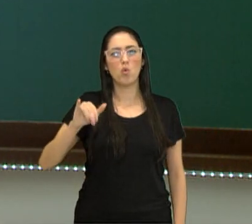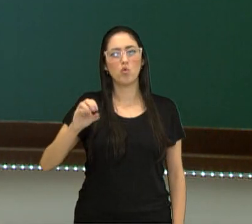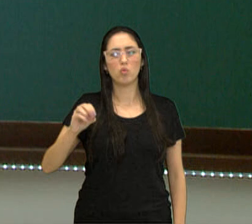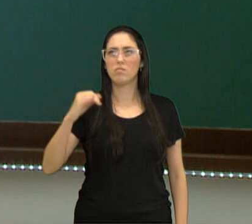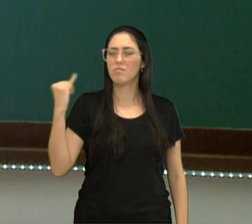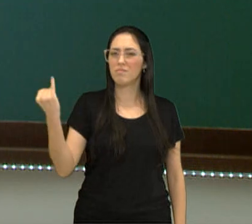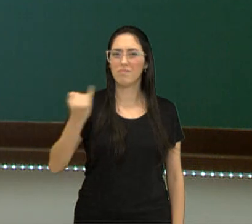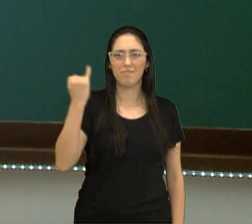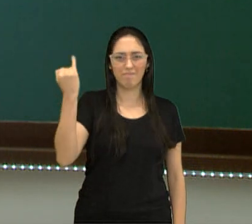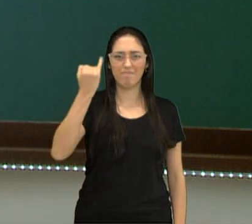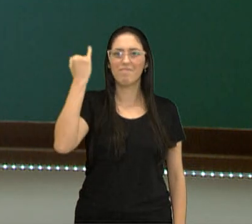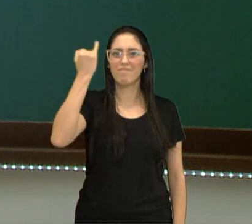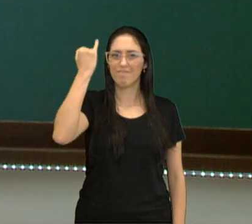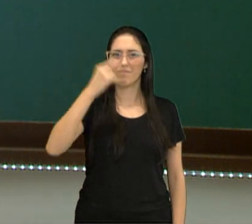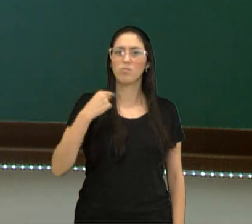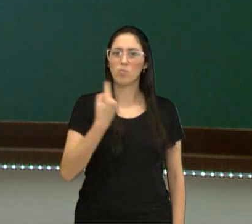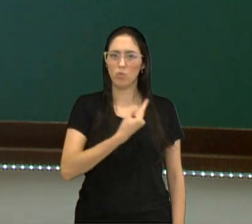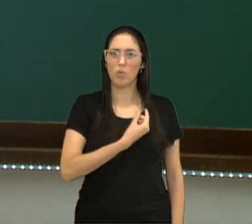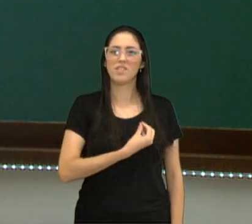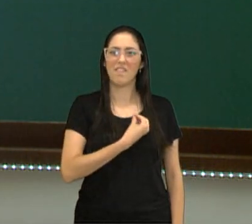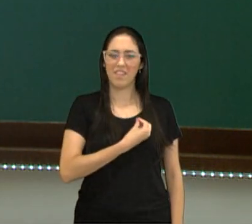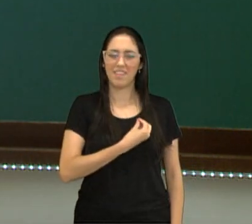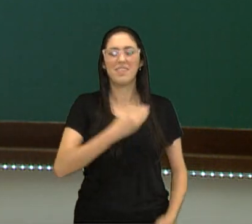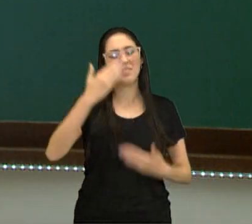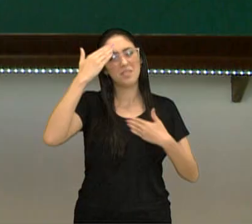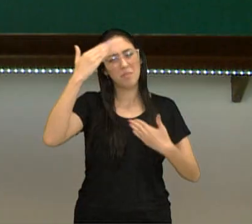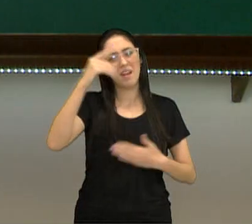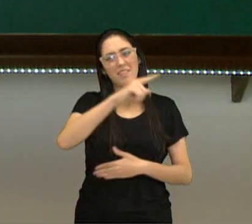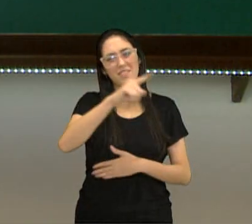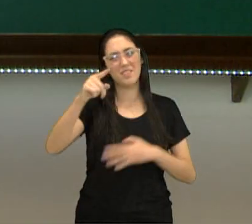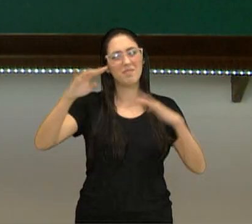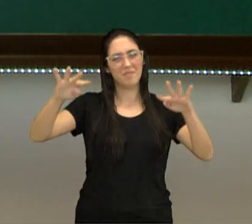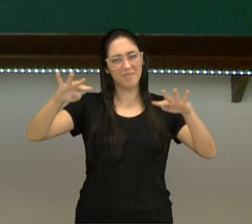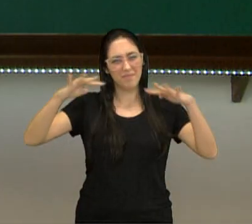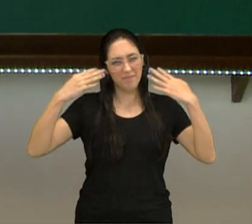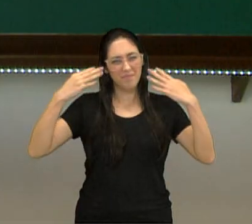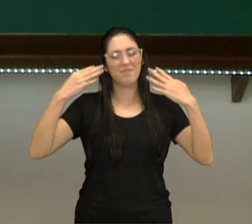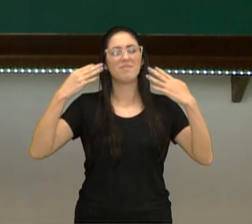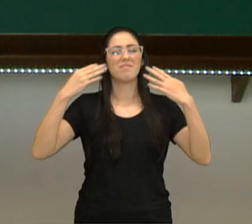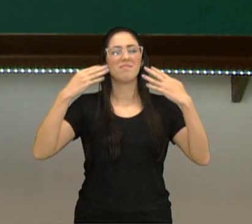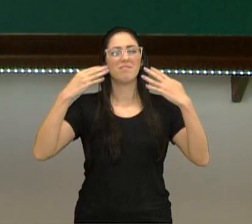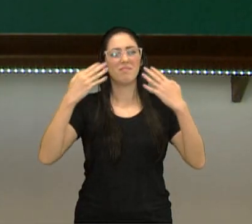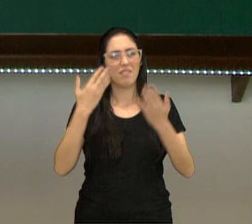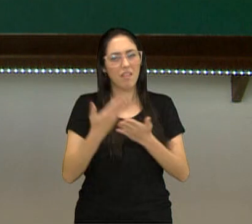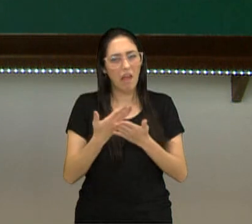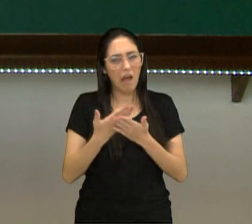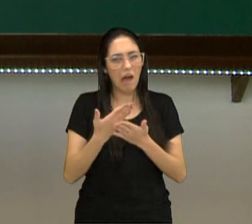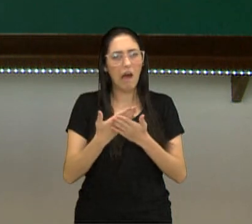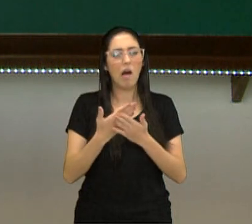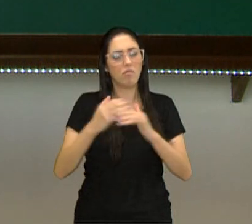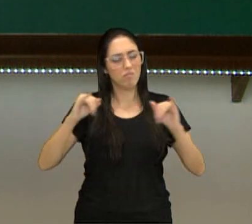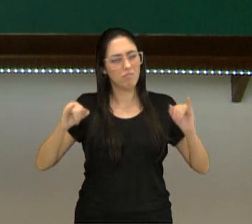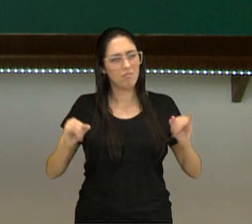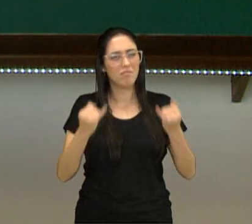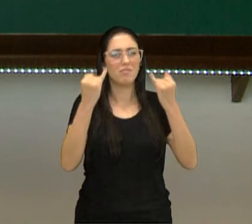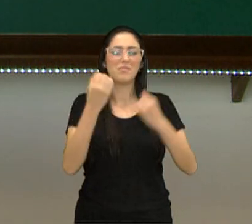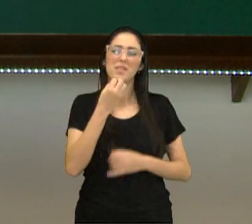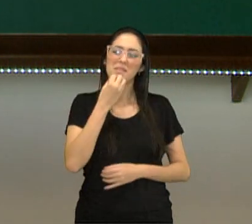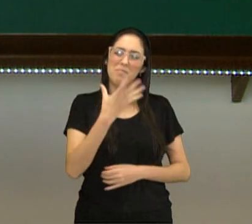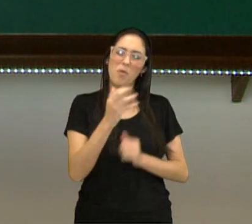ozônio ela é importante na nossa vida. Agradecemos você pela sua audiência, por ter deixado a